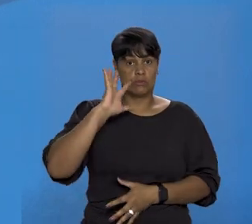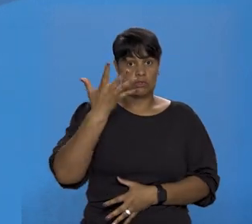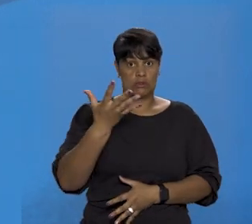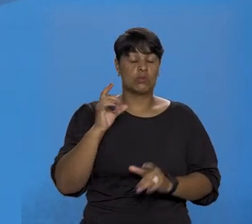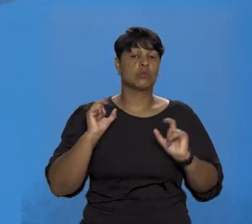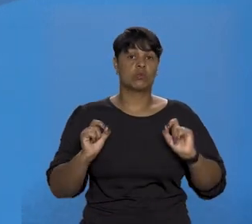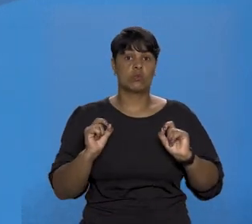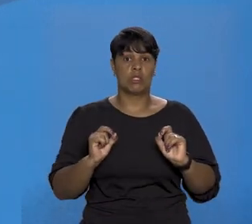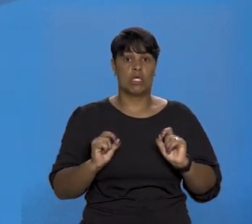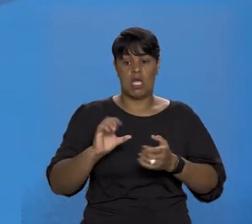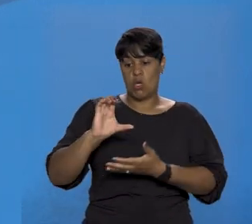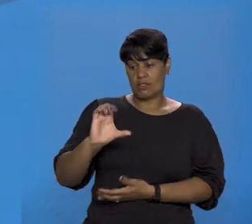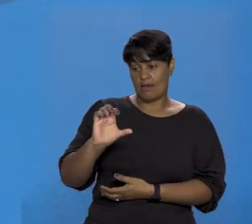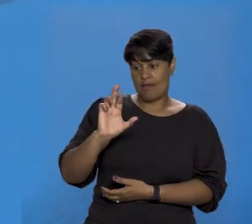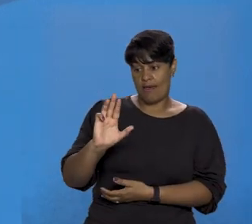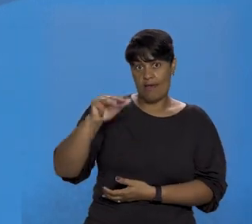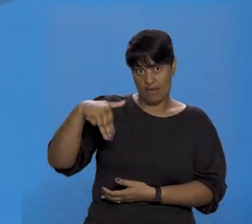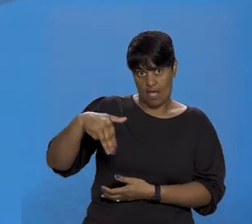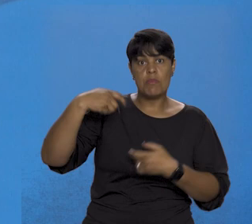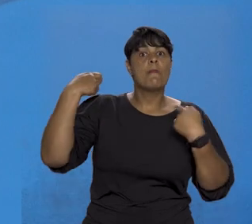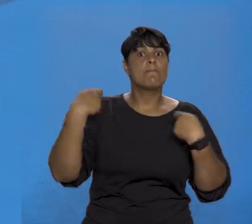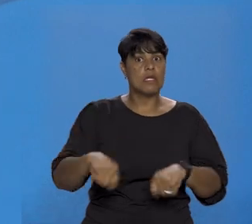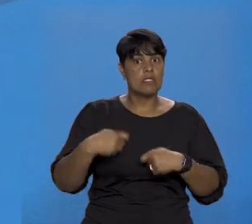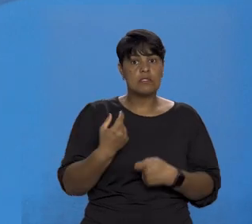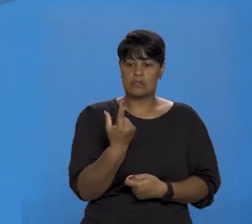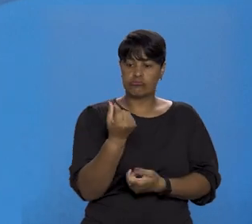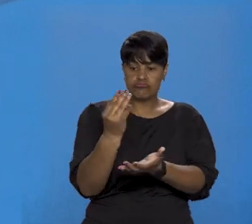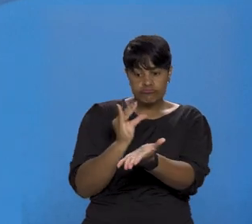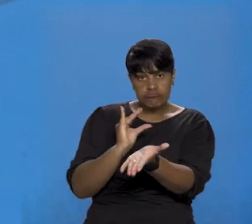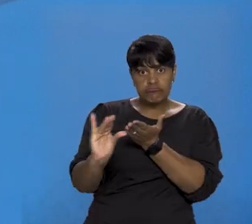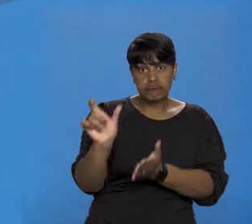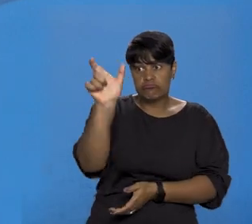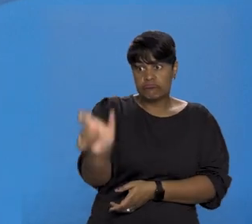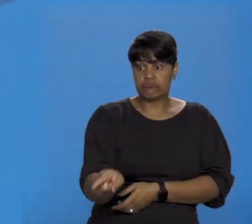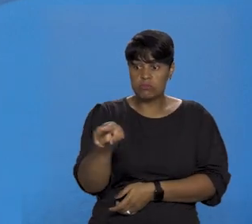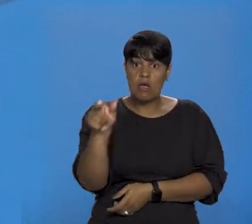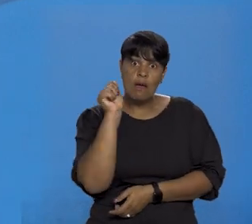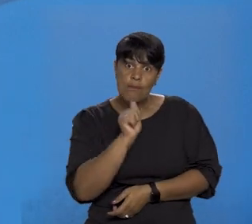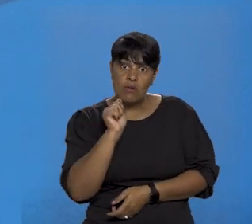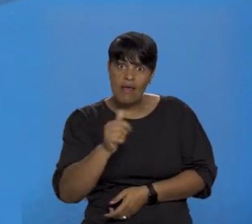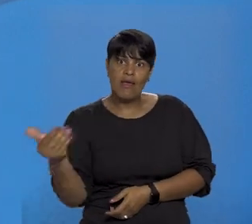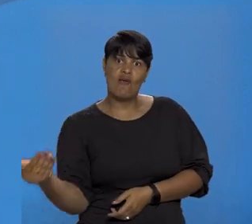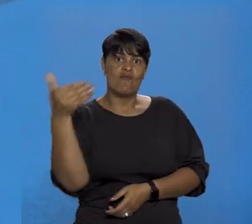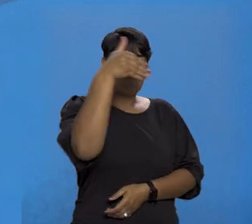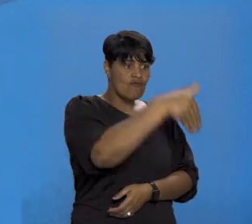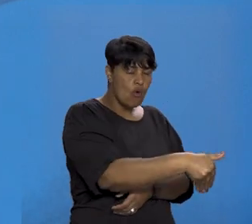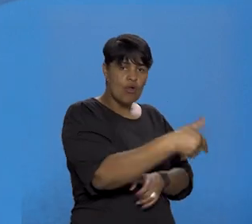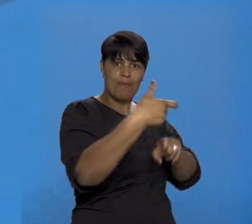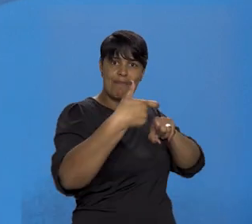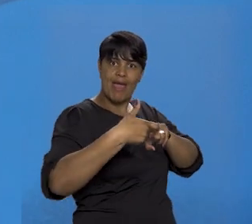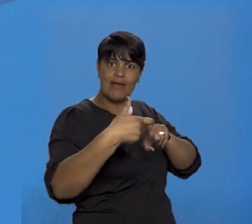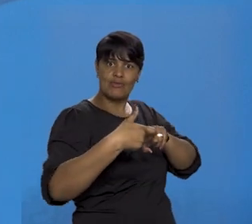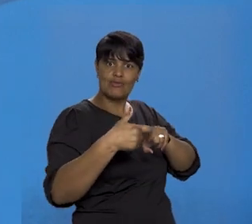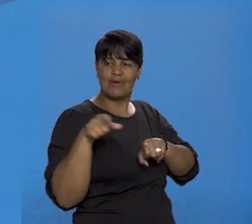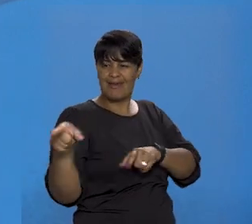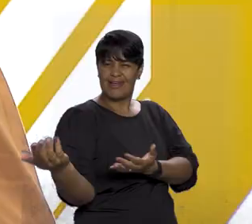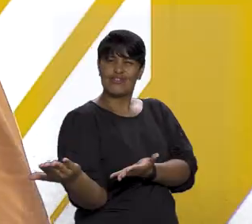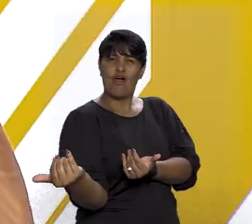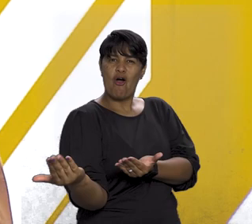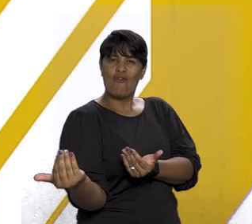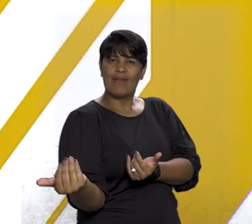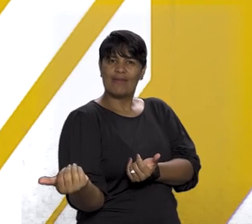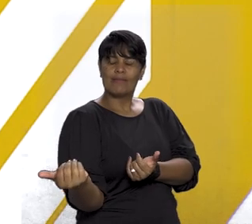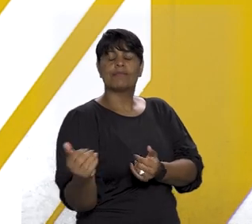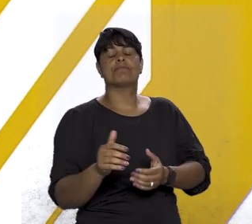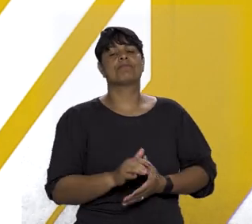Regional de Medicina deve indenizar mulher vítima de abuso sexual em consulta médica durante a adolescência